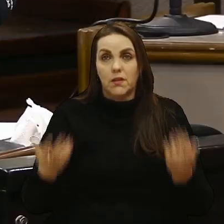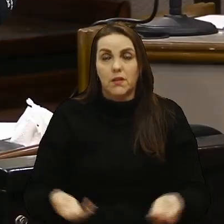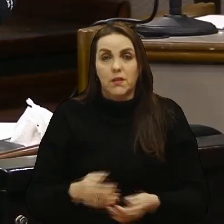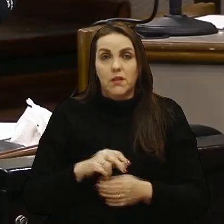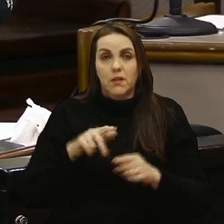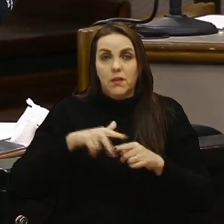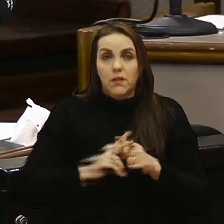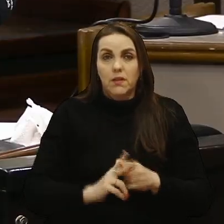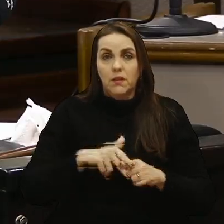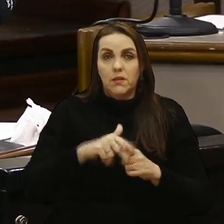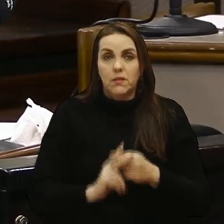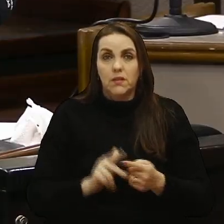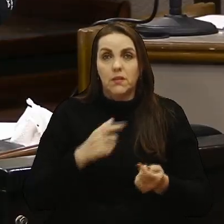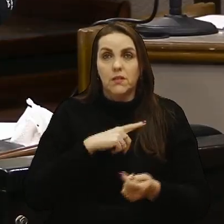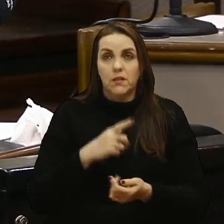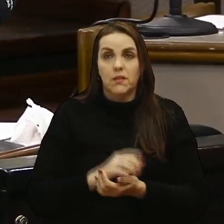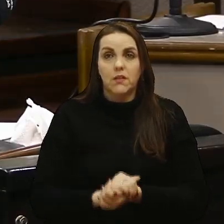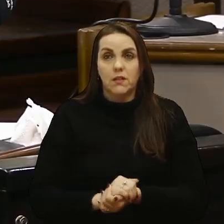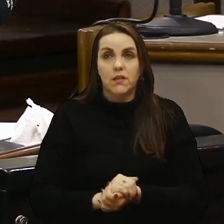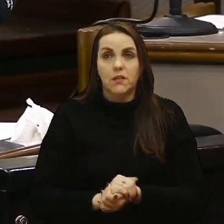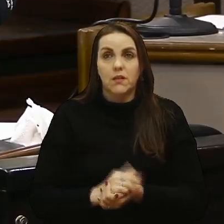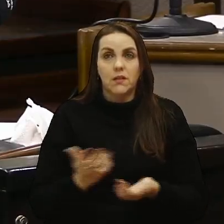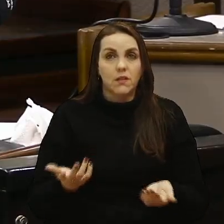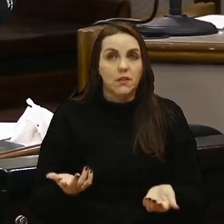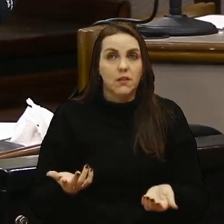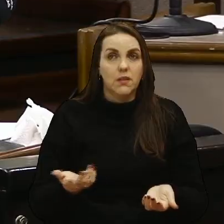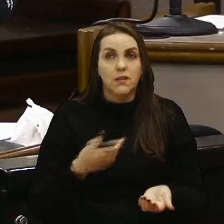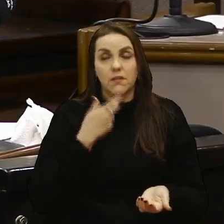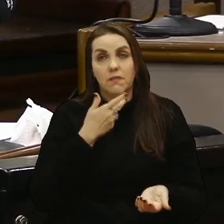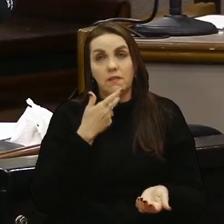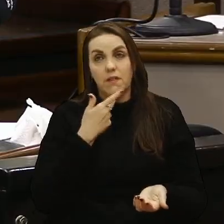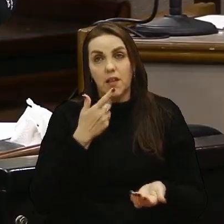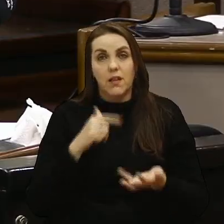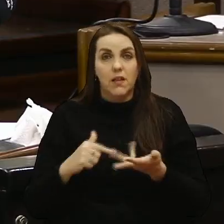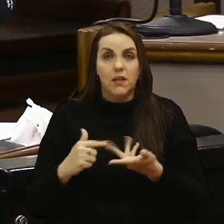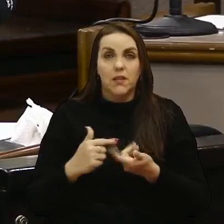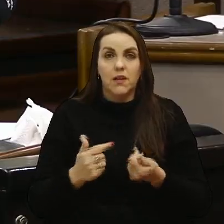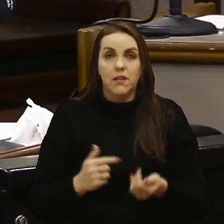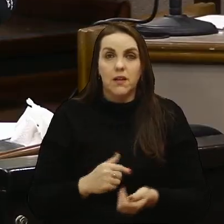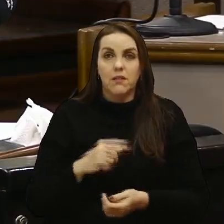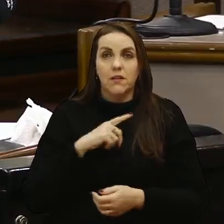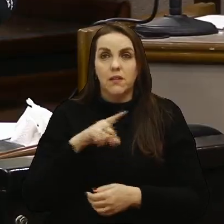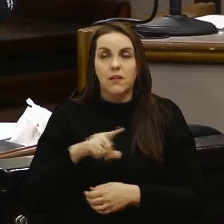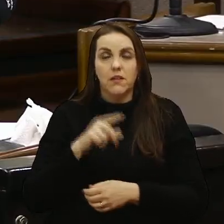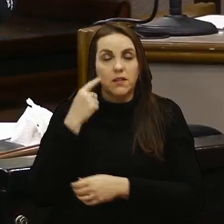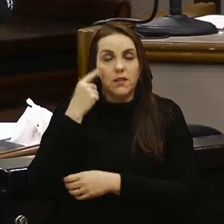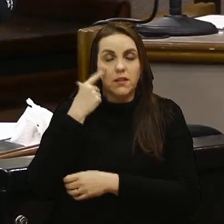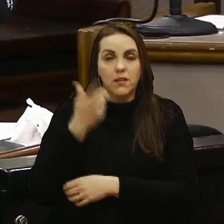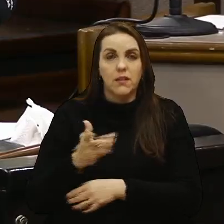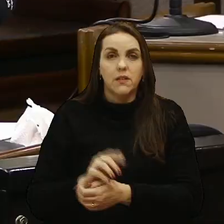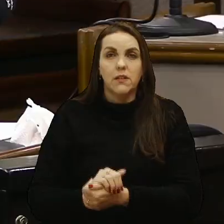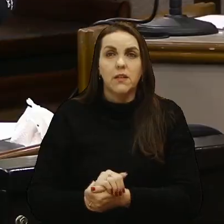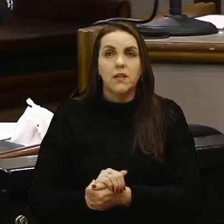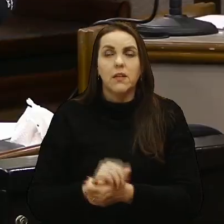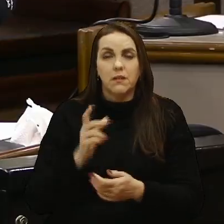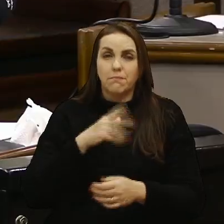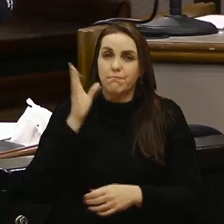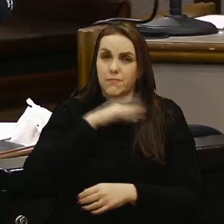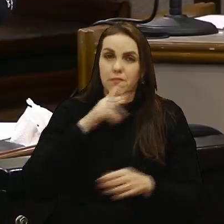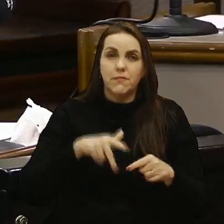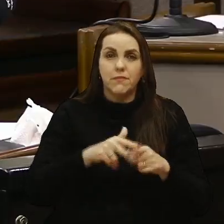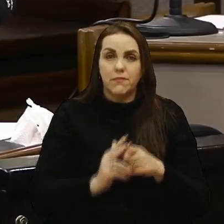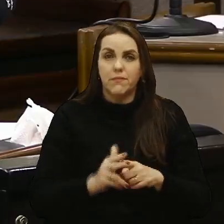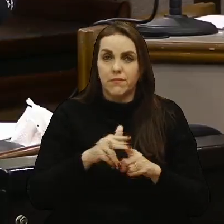manutenção. E nem vou me arriscar a falar aqui do resto de coisas que é visto nas vistorias lá de má manutenção, de